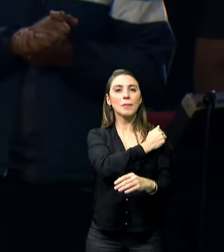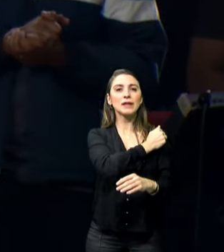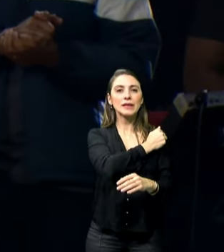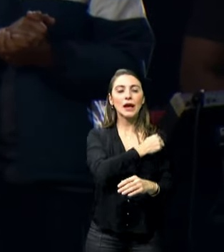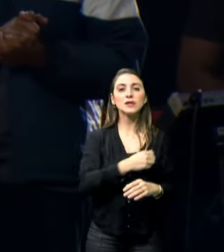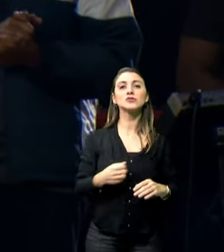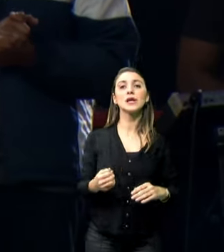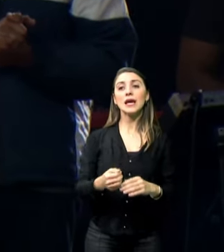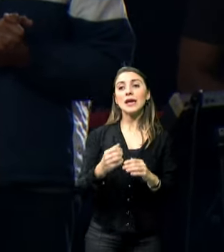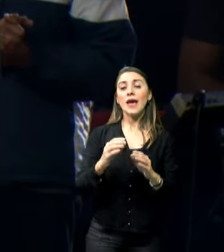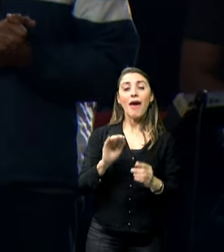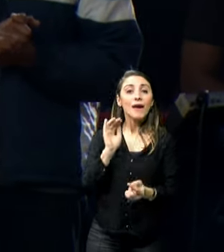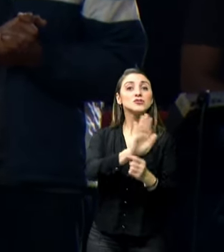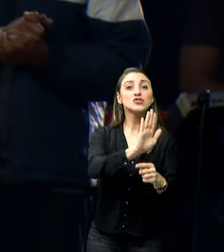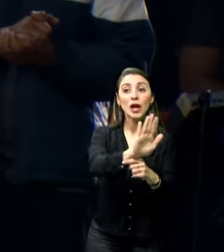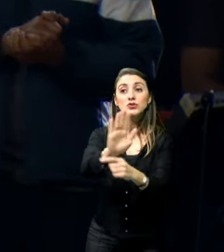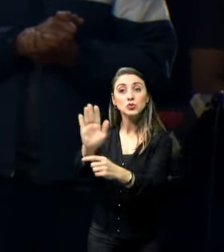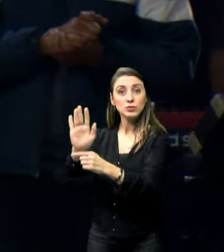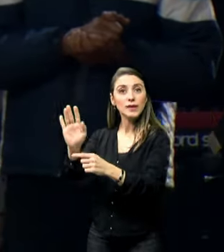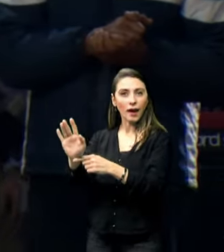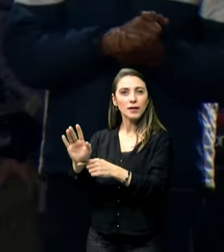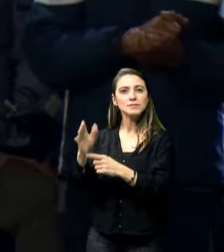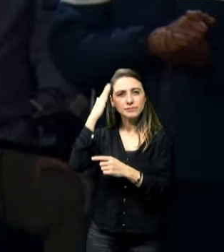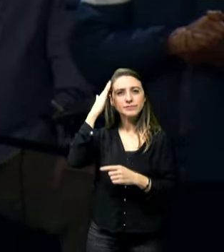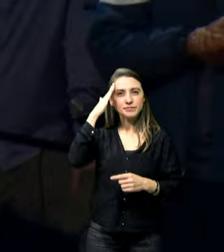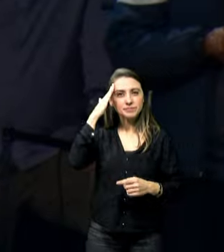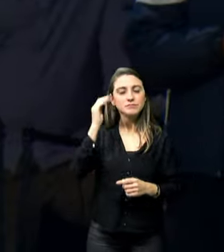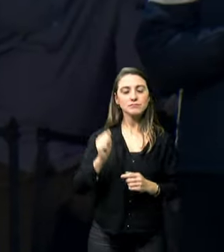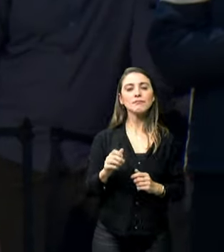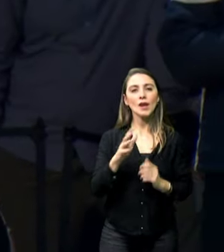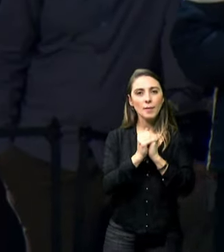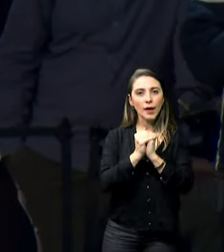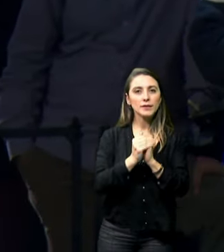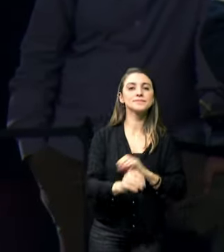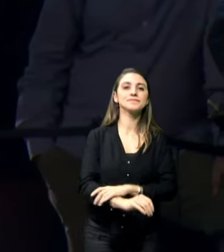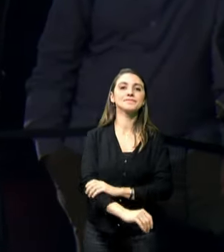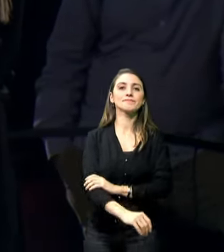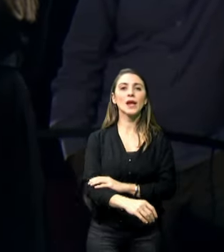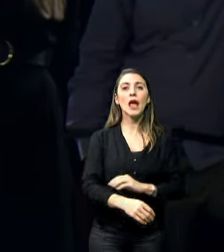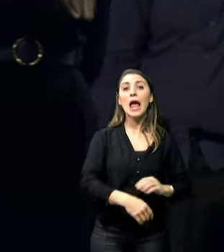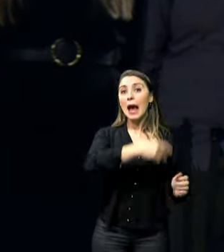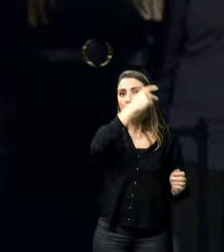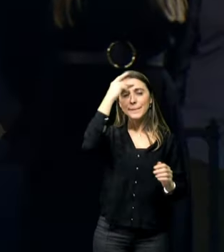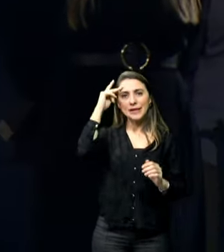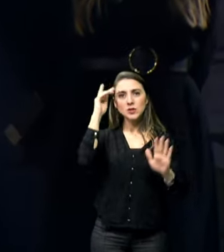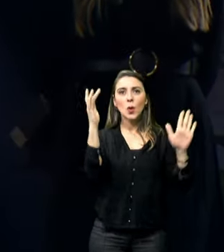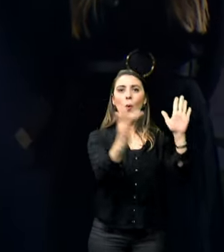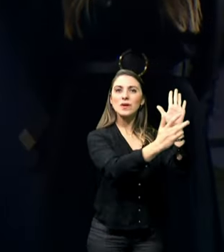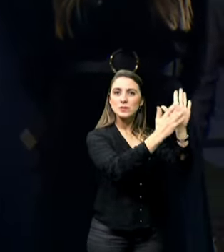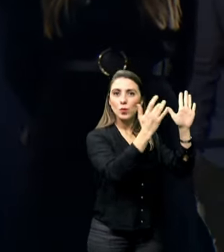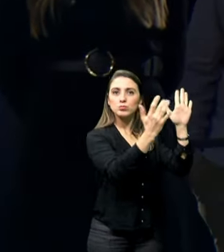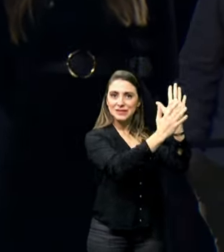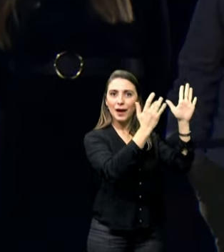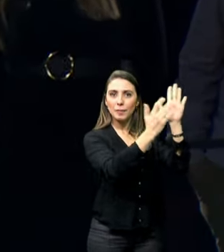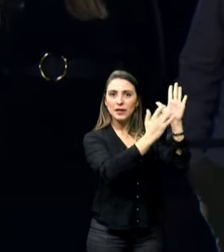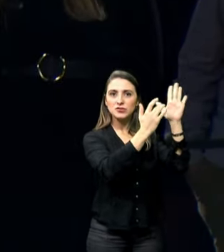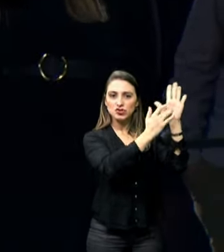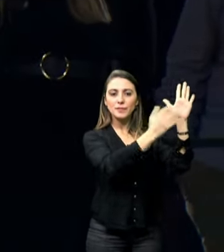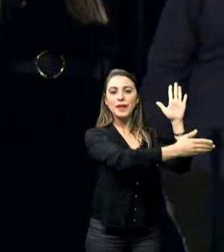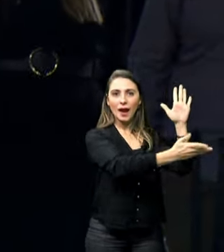precisar agora, se você realmente levou a sério essa oração. Amém? Há pessoas com pranchetas como essa, com tablets como